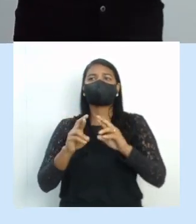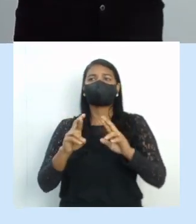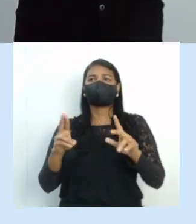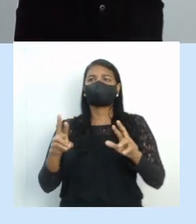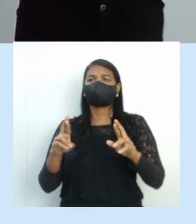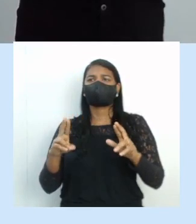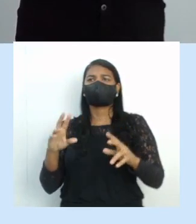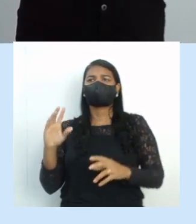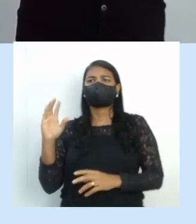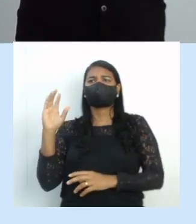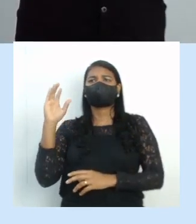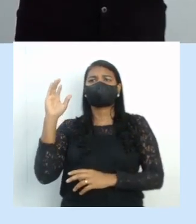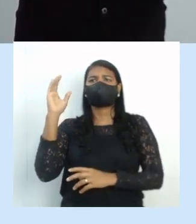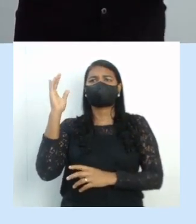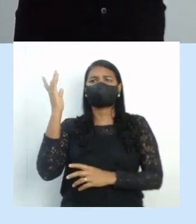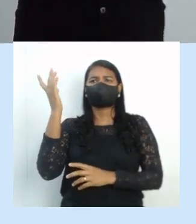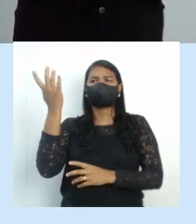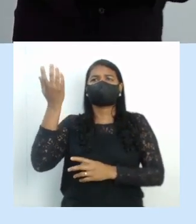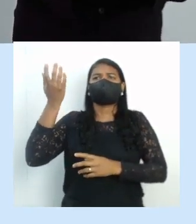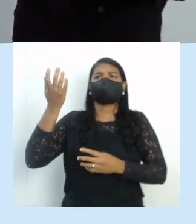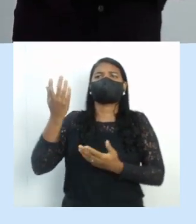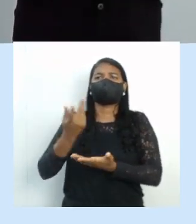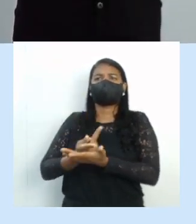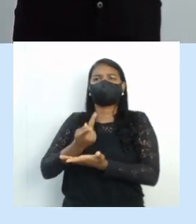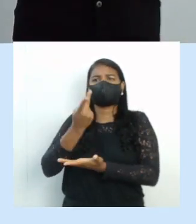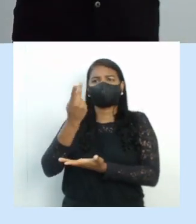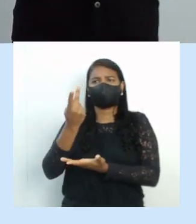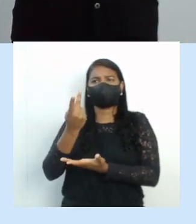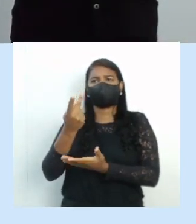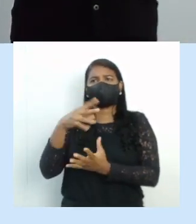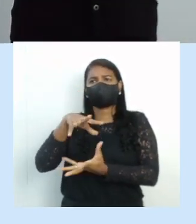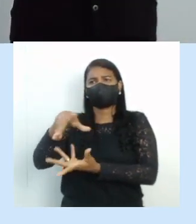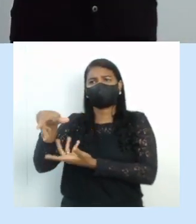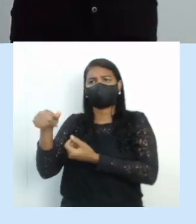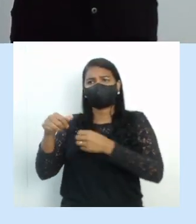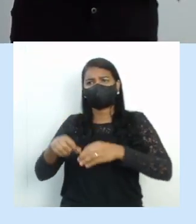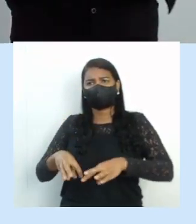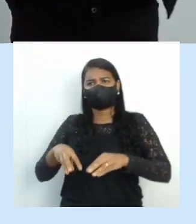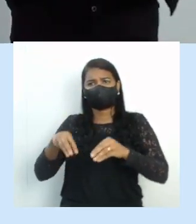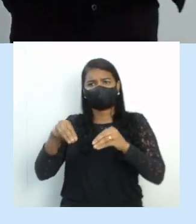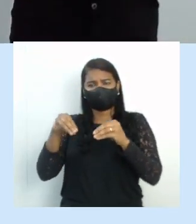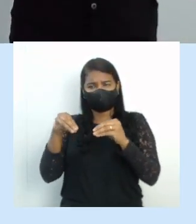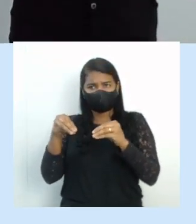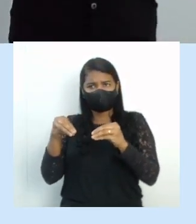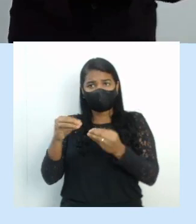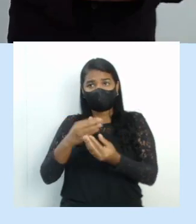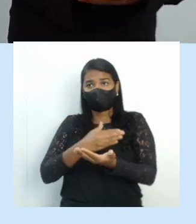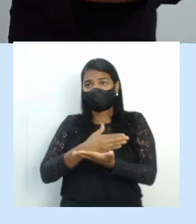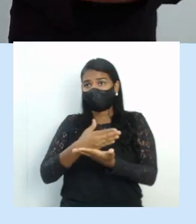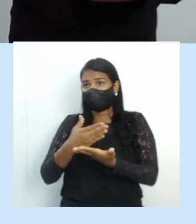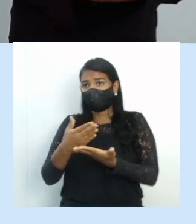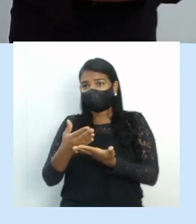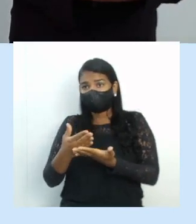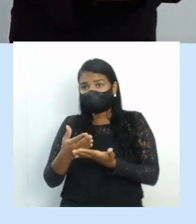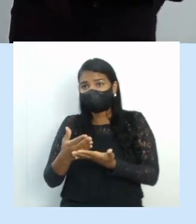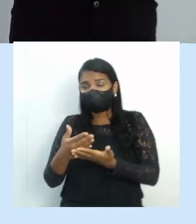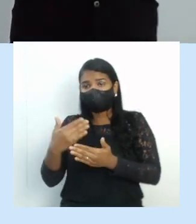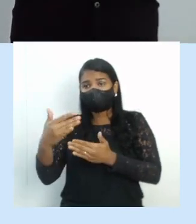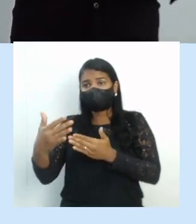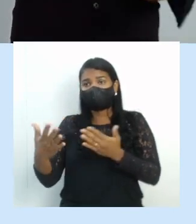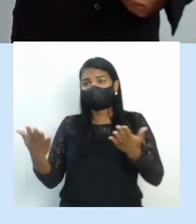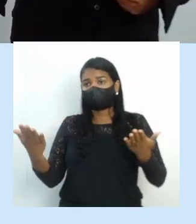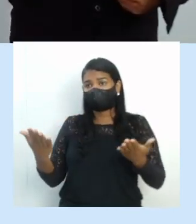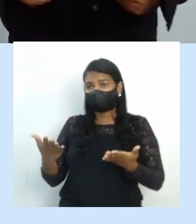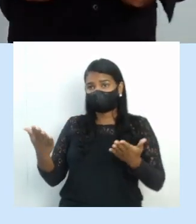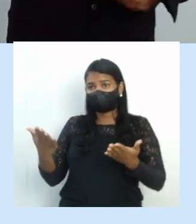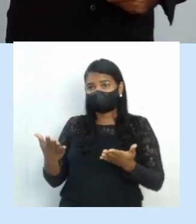fenômenos eles vão atuar na Terra desde a sua formação aos dias atuais, em um